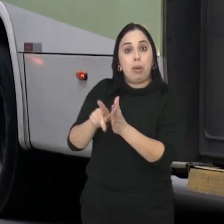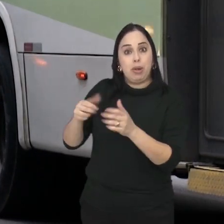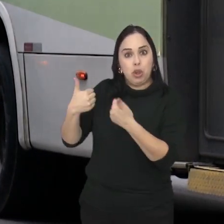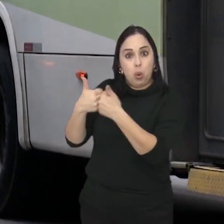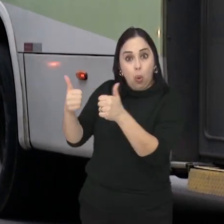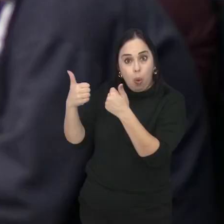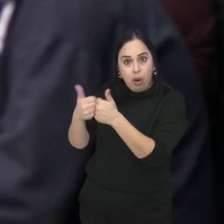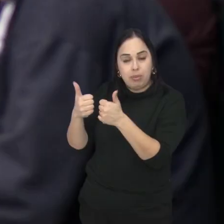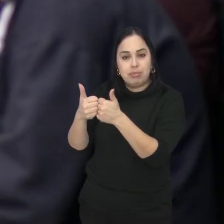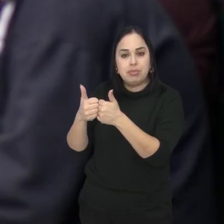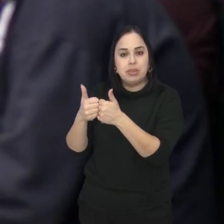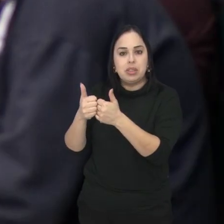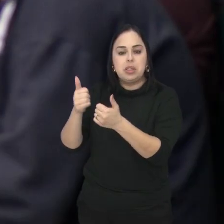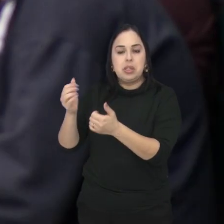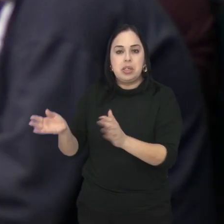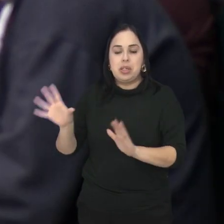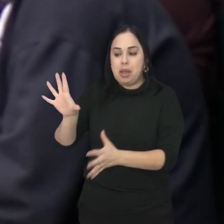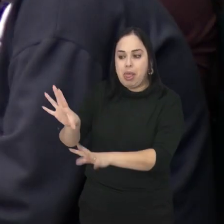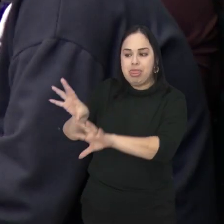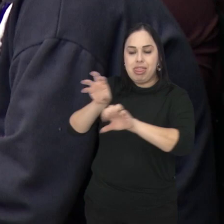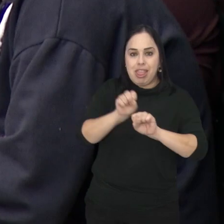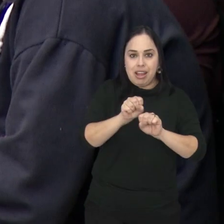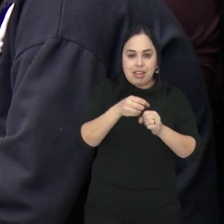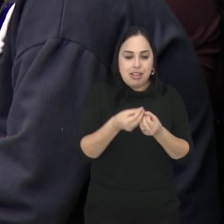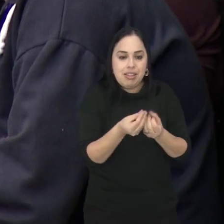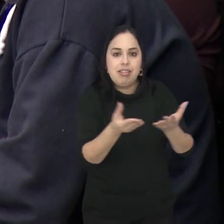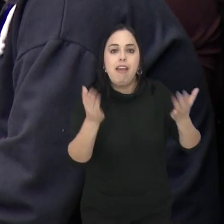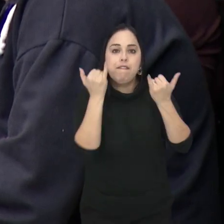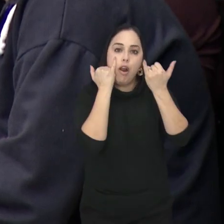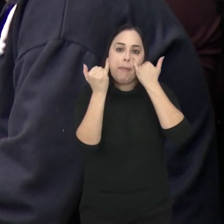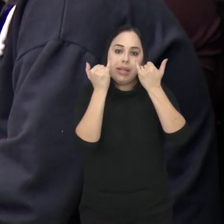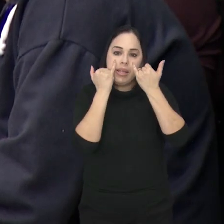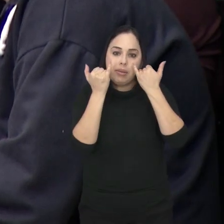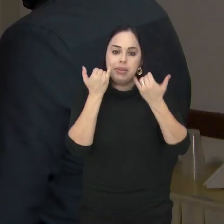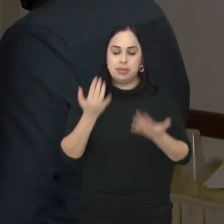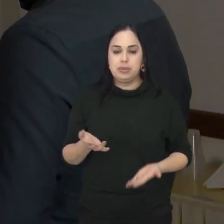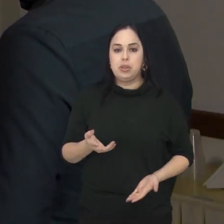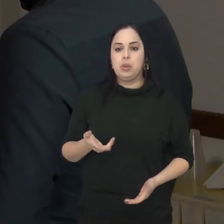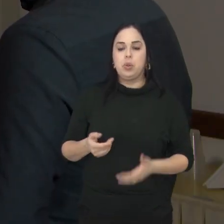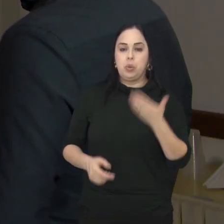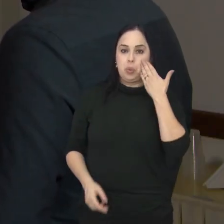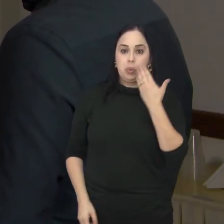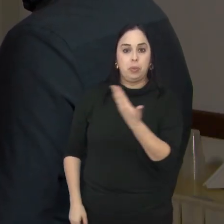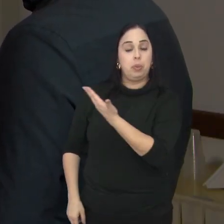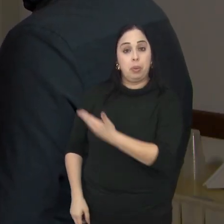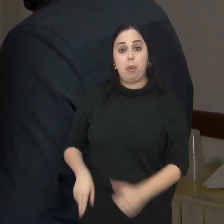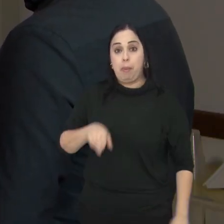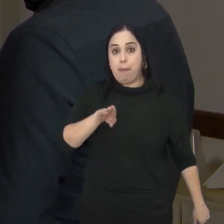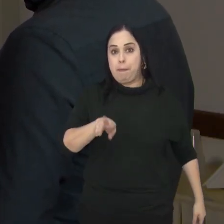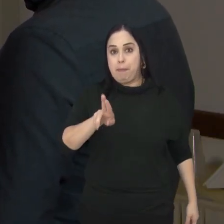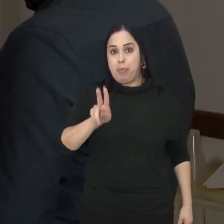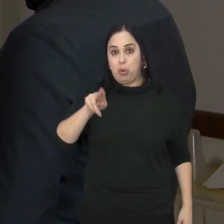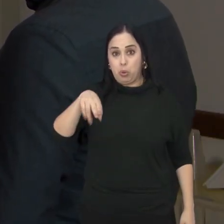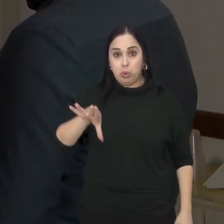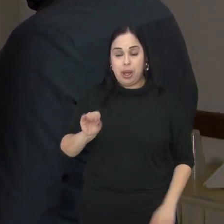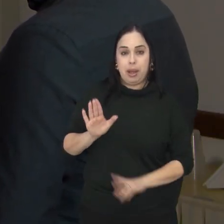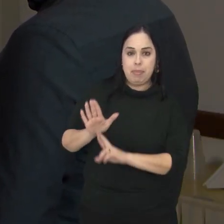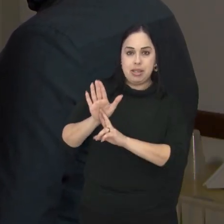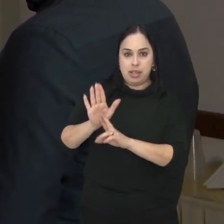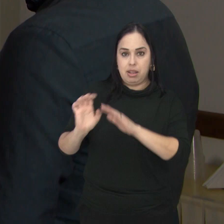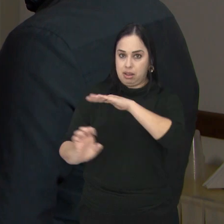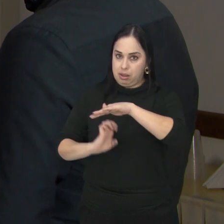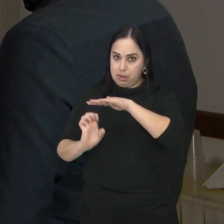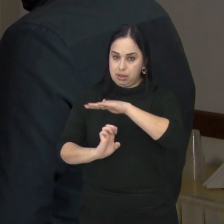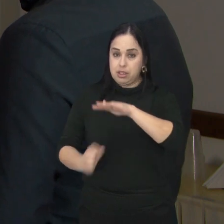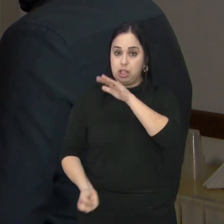que estão circulando e colocam essas informações a serviço dos joseenses. Como lembra o Bruno, que representa uma das empresas que